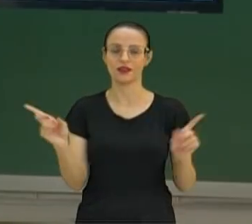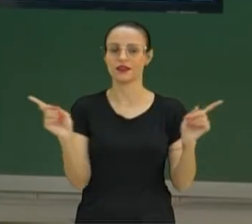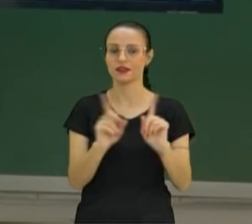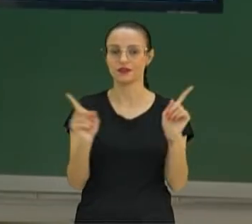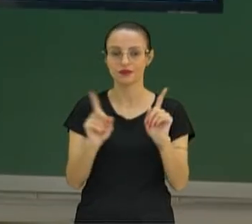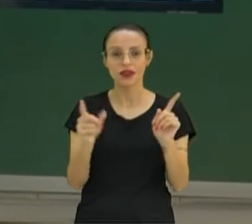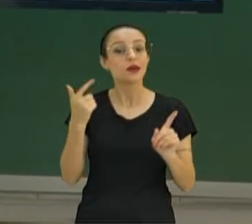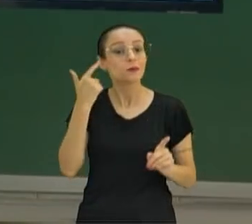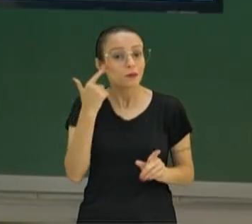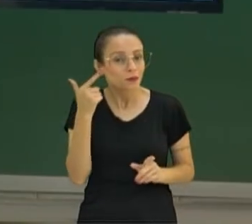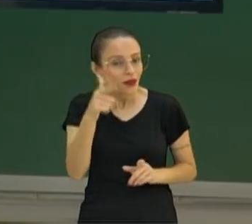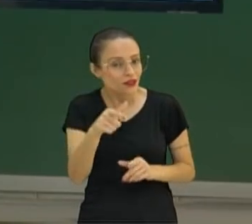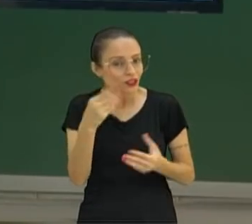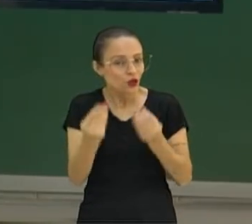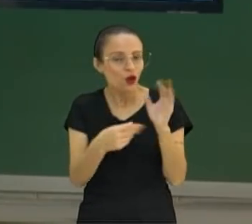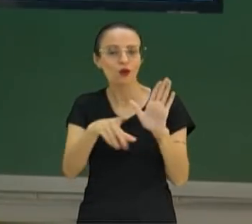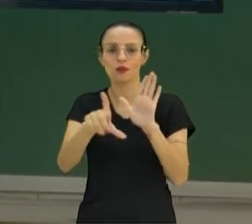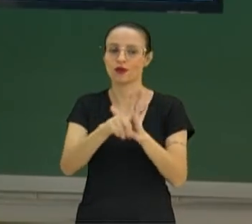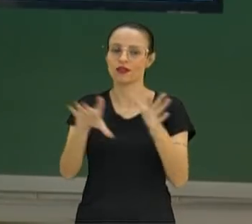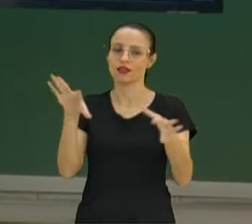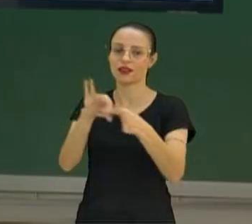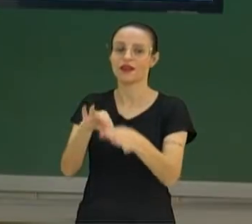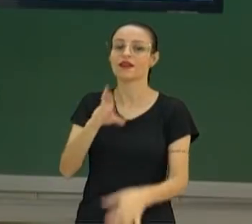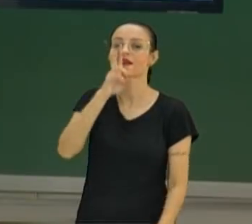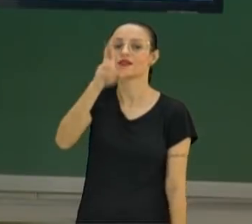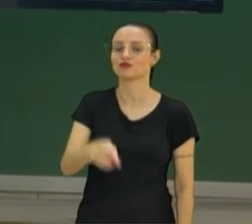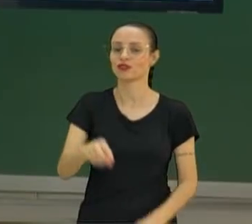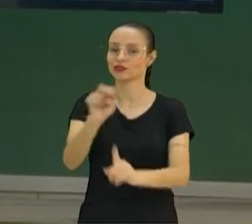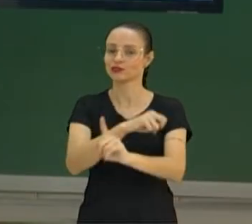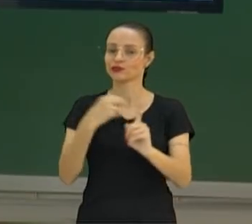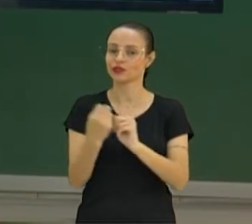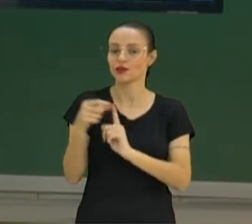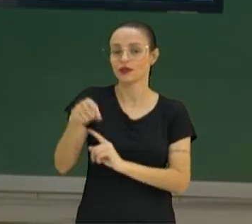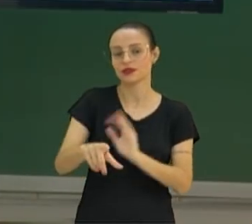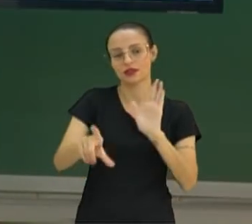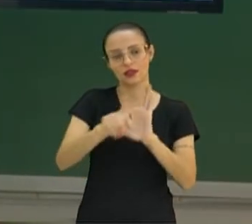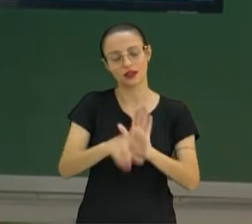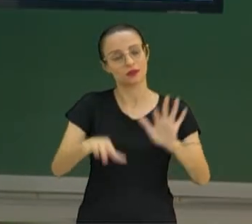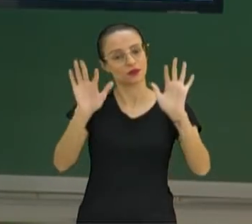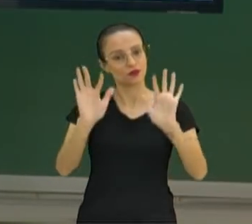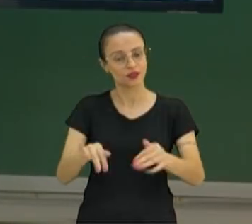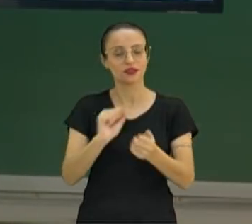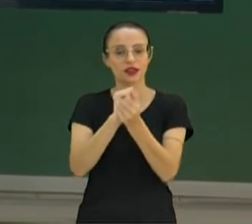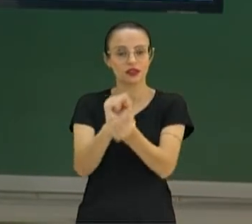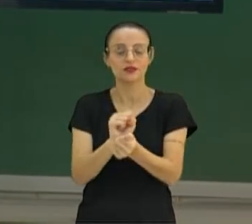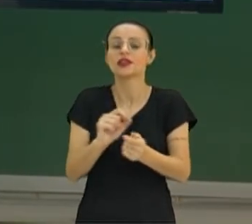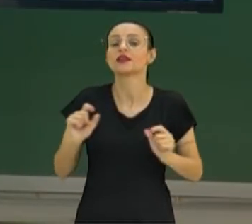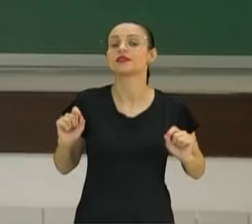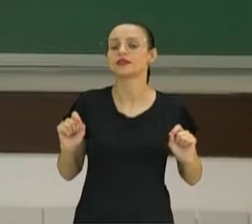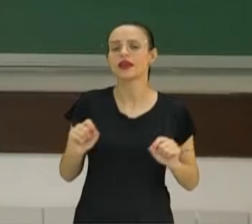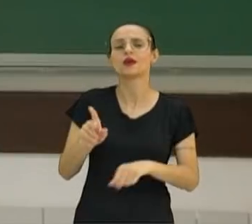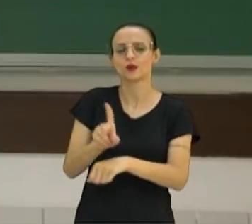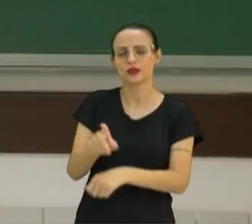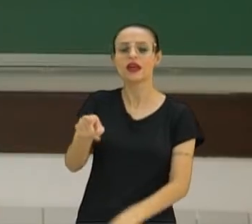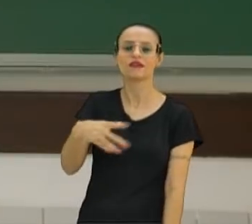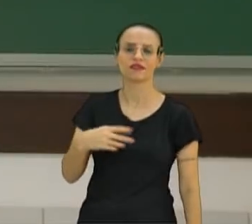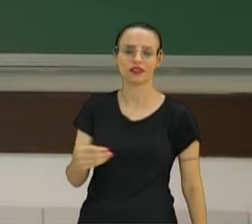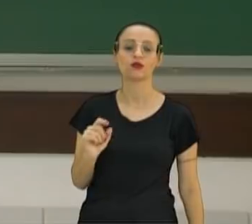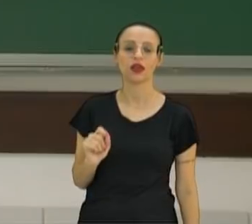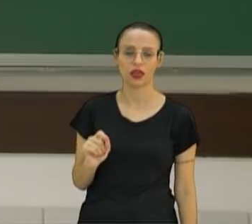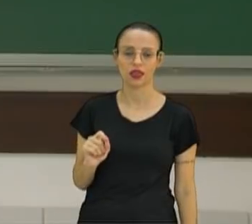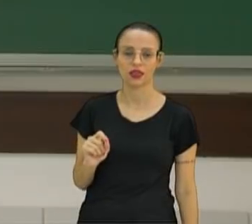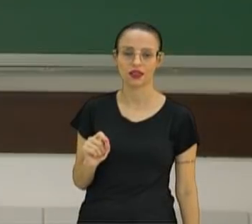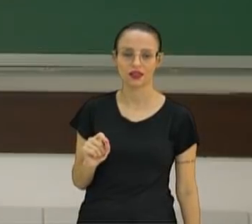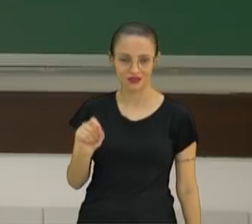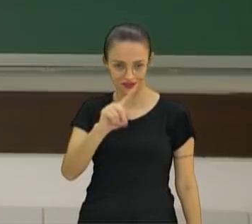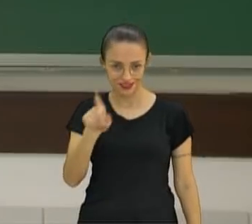na aplicação dessa lei, no resultado social dessa lei para o fim da escravidão. Quem iria cuidar dessas crianças, né?